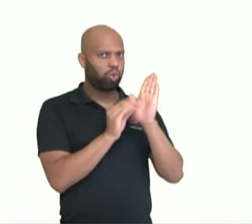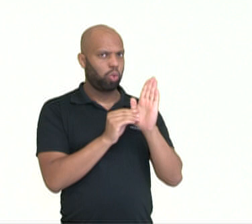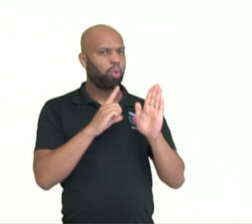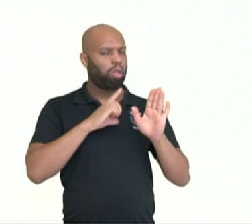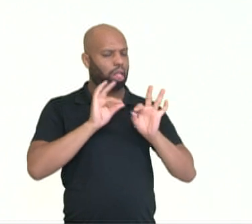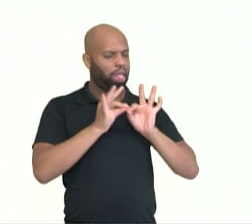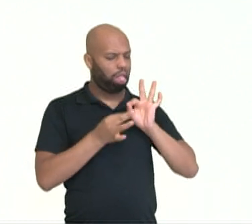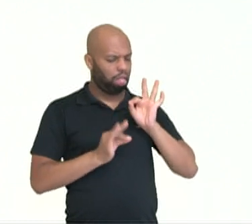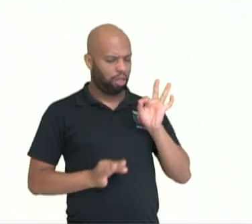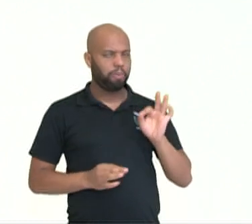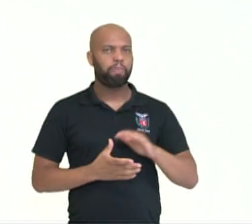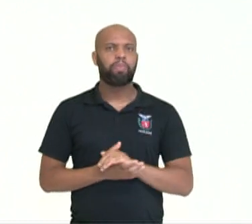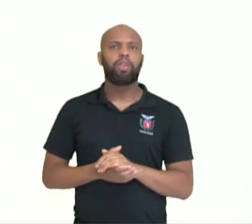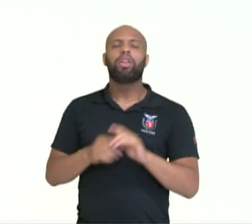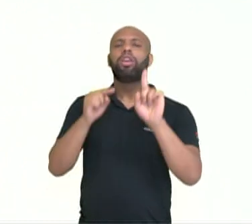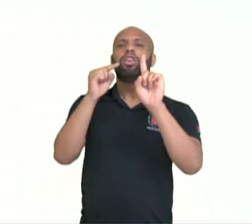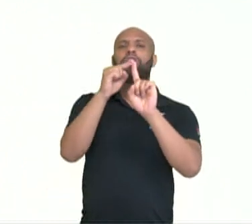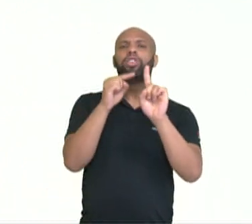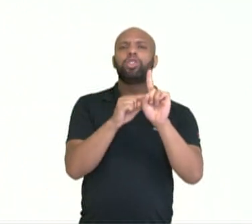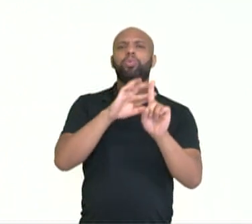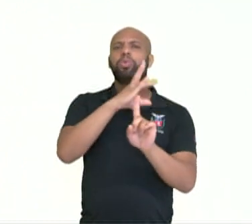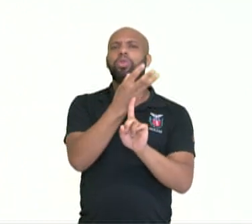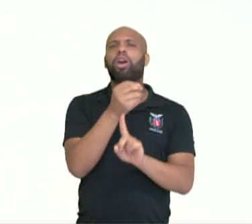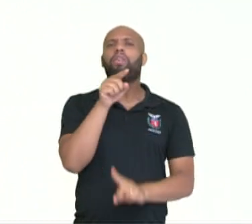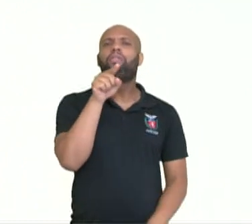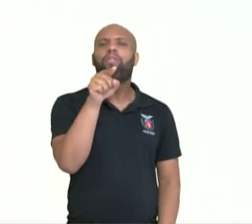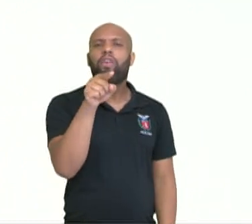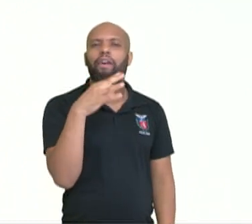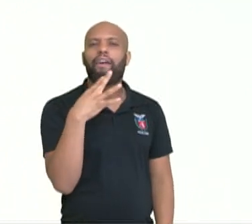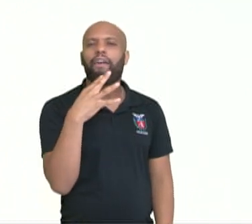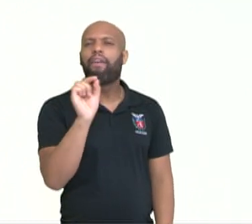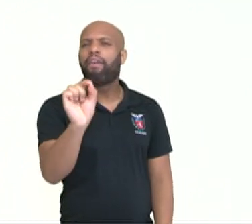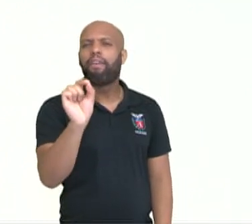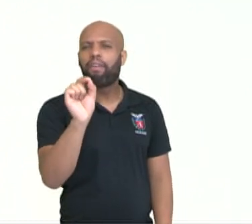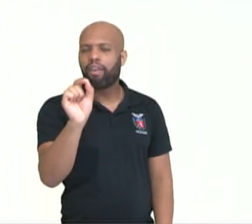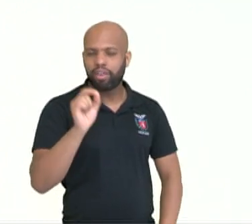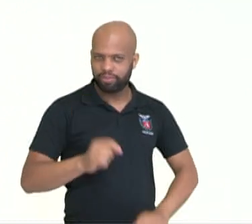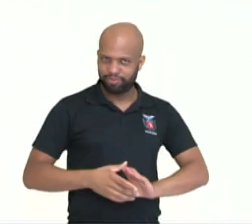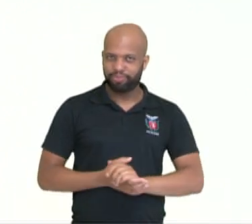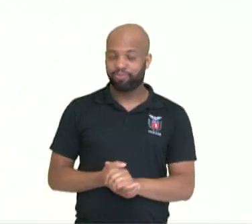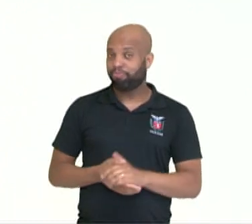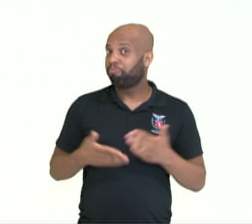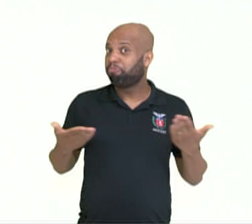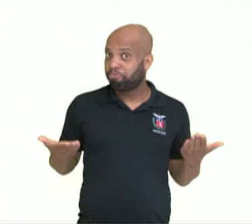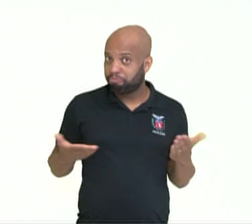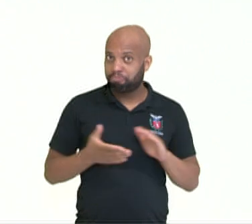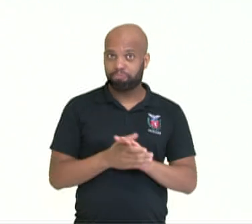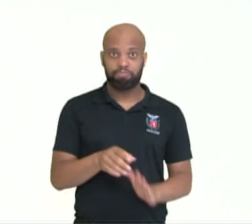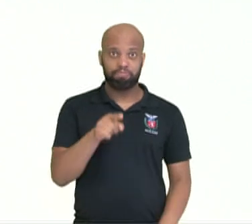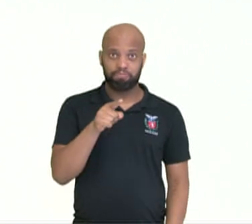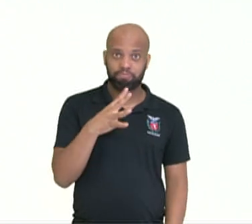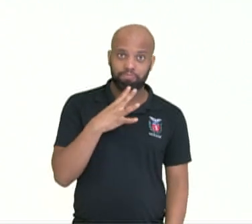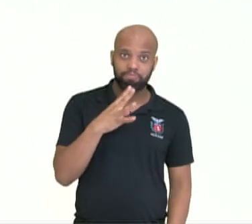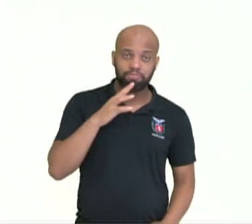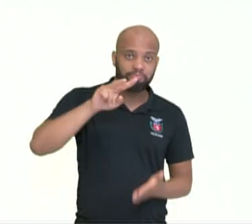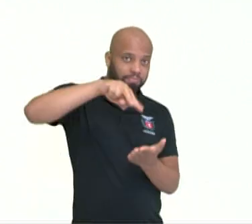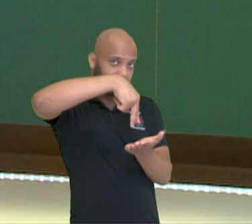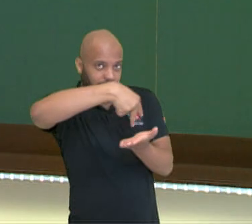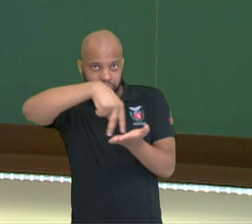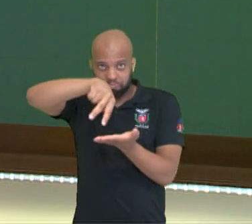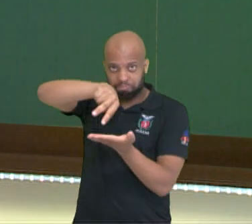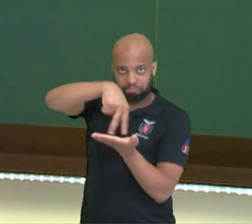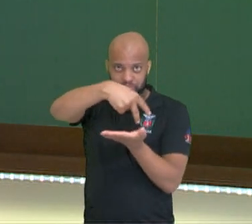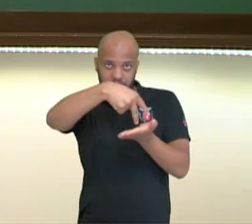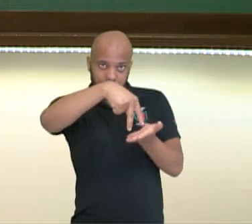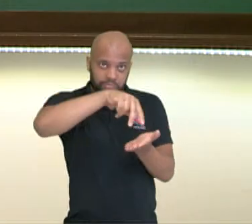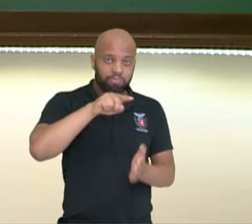longuíssimo. Qual tipo de arte você conhece? Qual tipo de arte? Você conhece a dança?